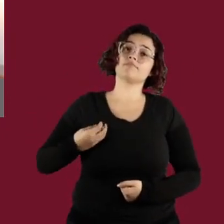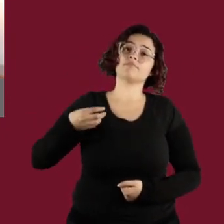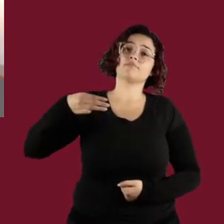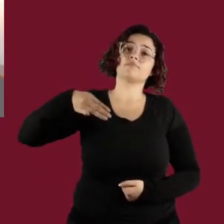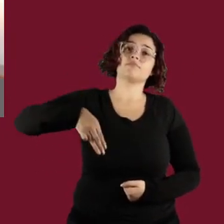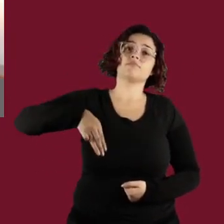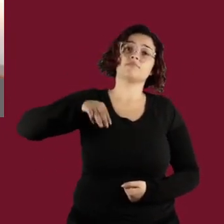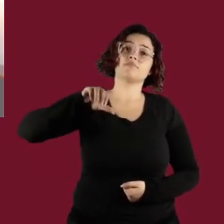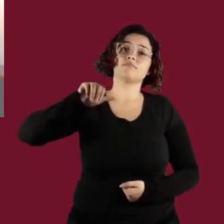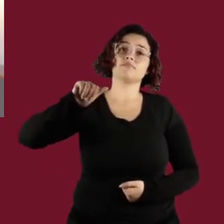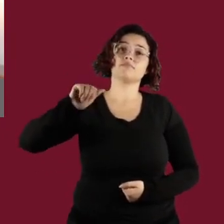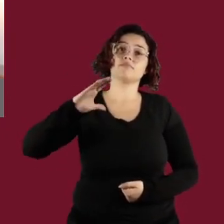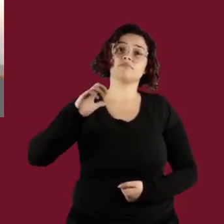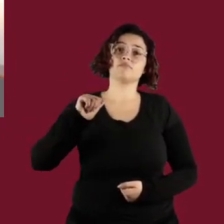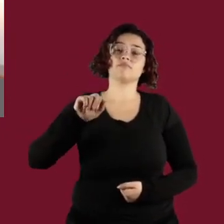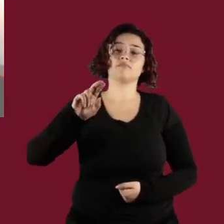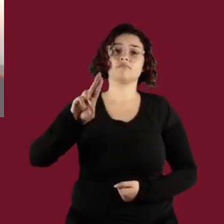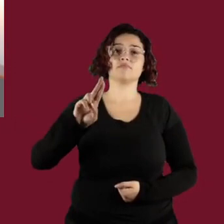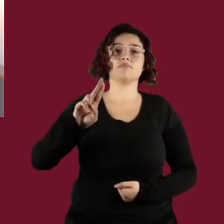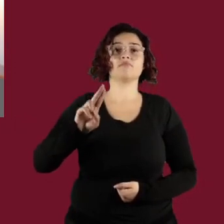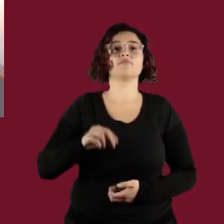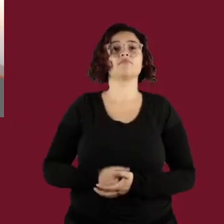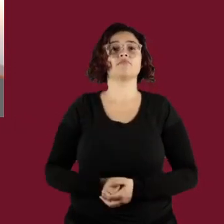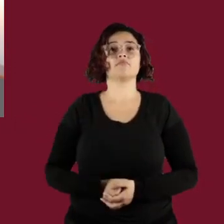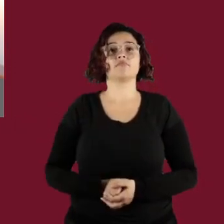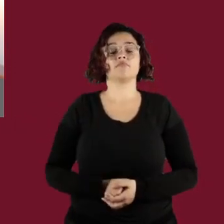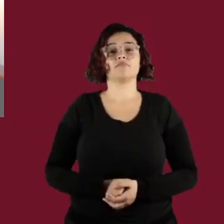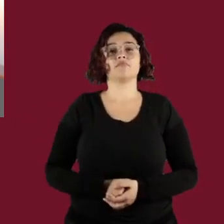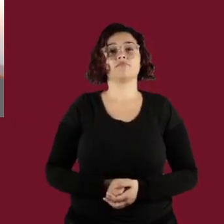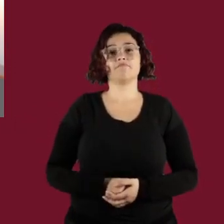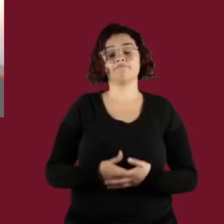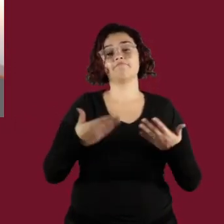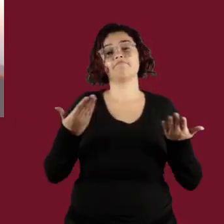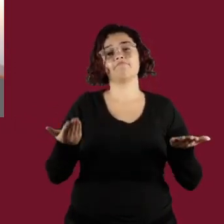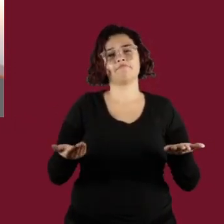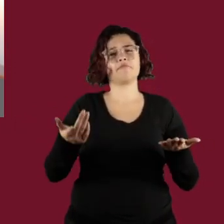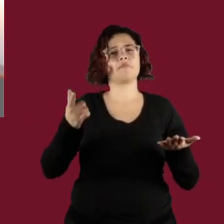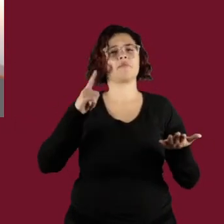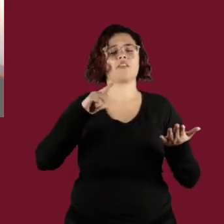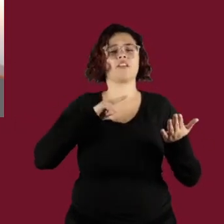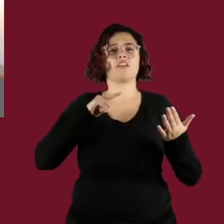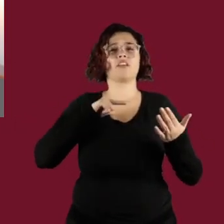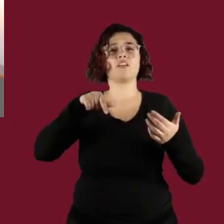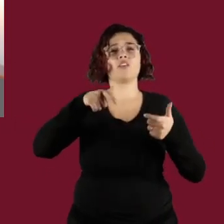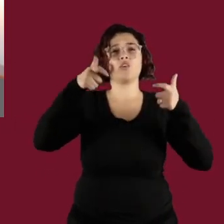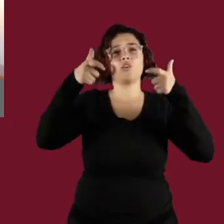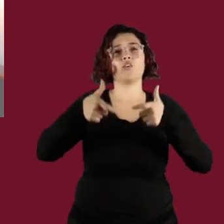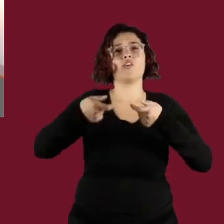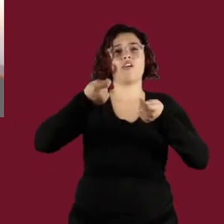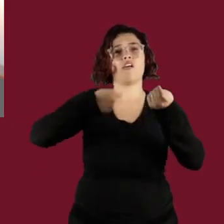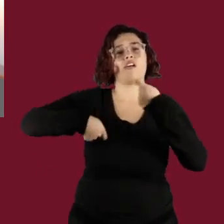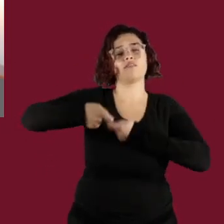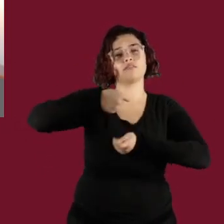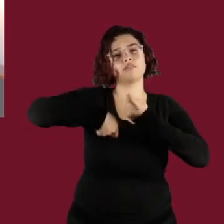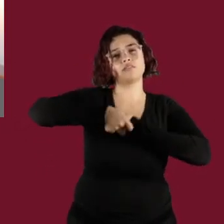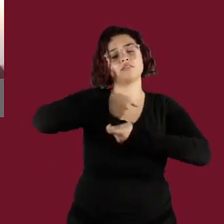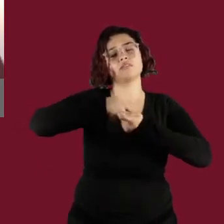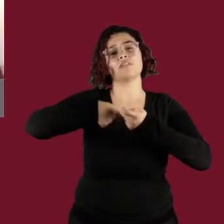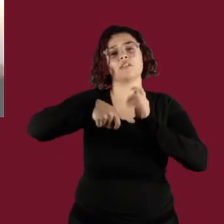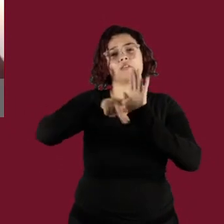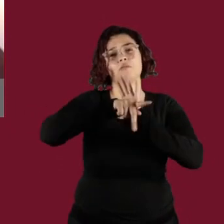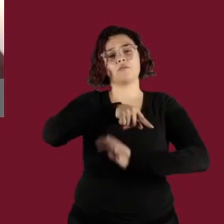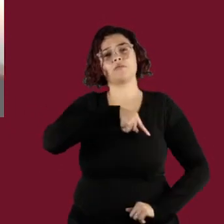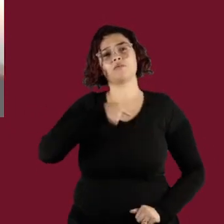Que como nós sabemos, tem esse status, é uma região administrativa da China, né, tem esse status com a